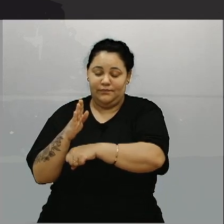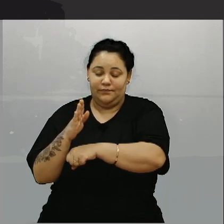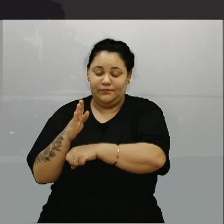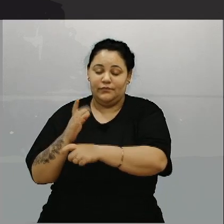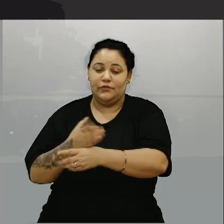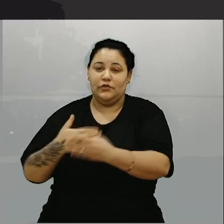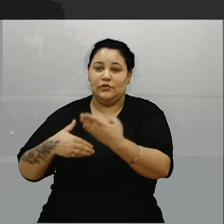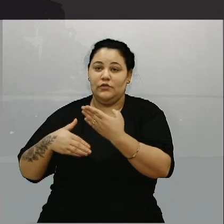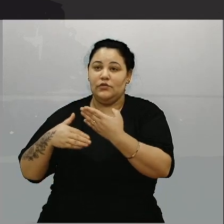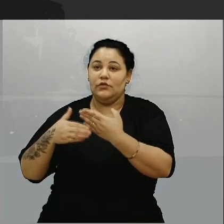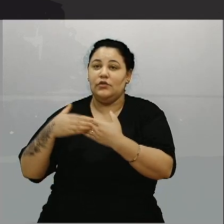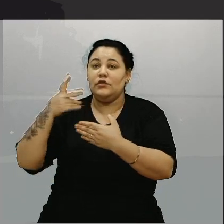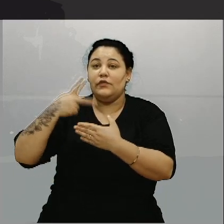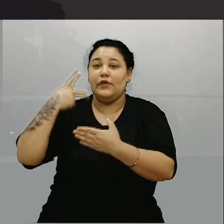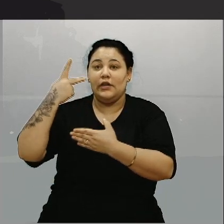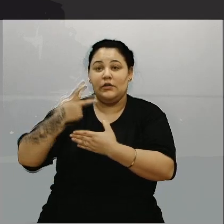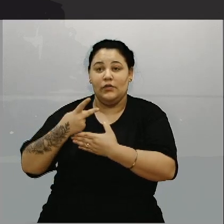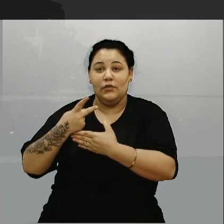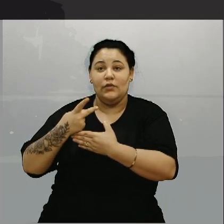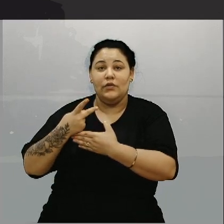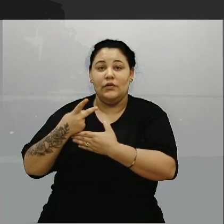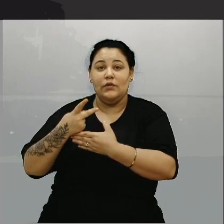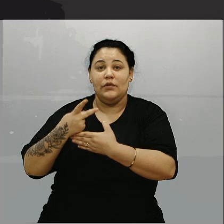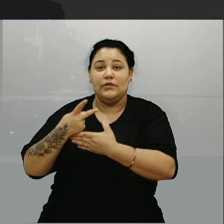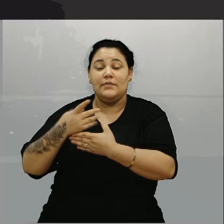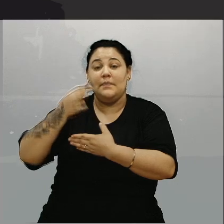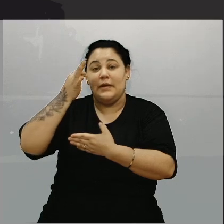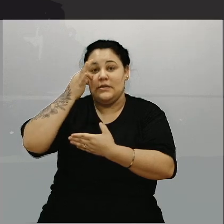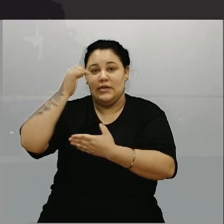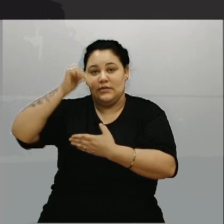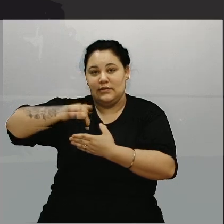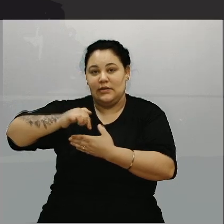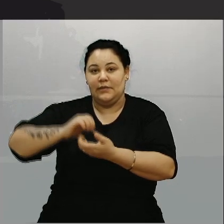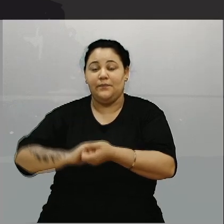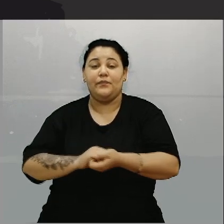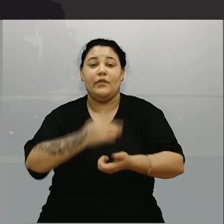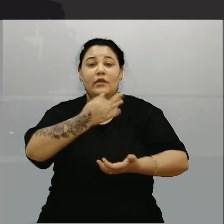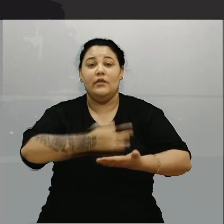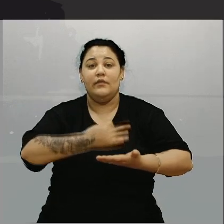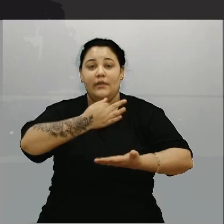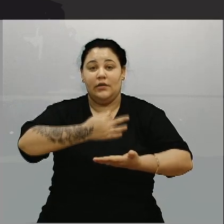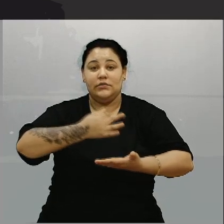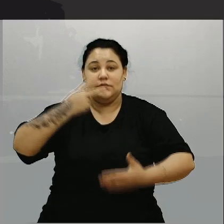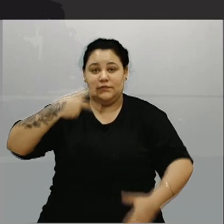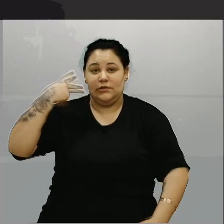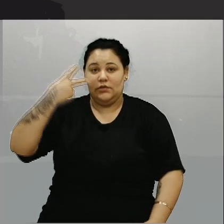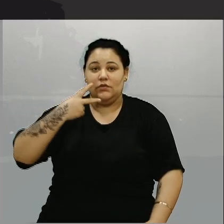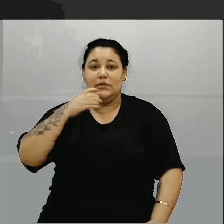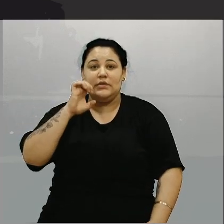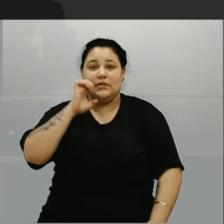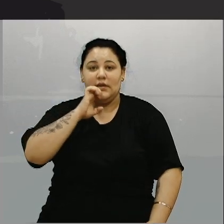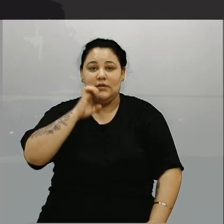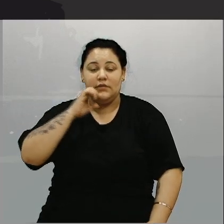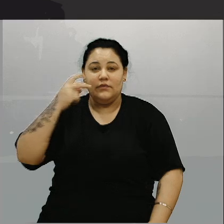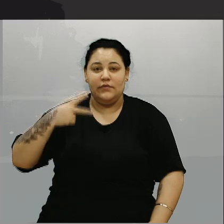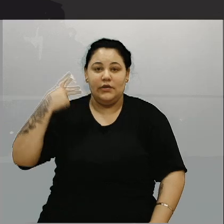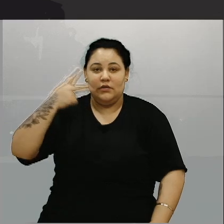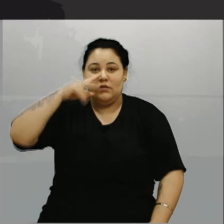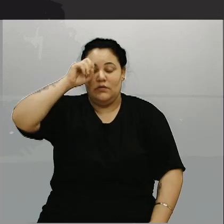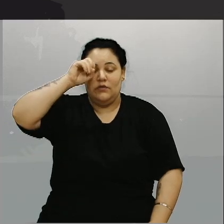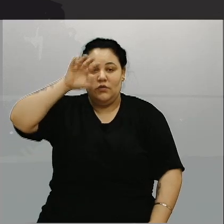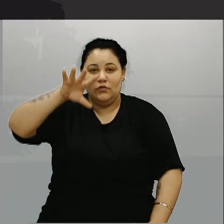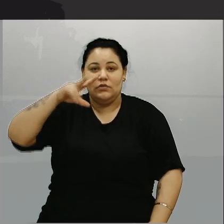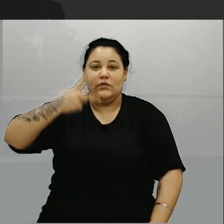unanimidade das vereadoras e vereadores ausentes vereadora Estela balardim Vereador Fiúza